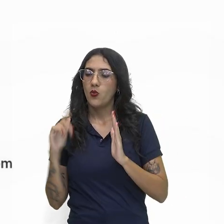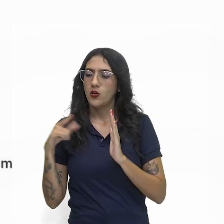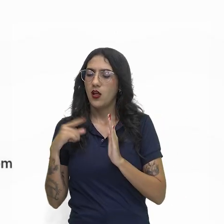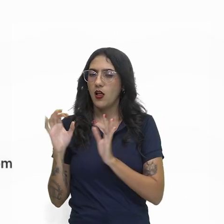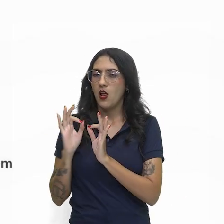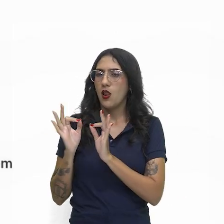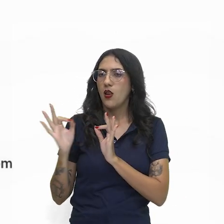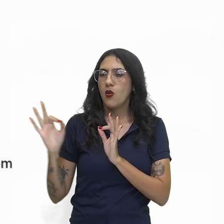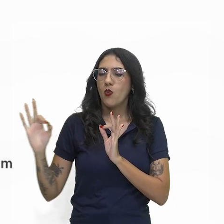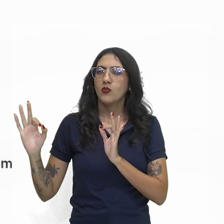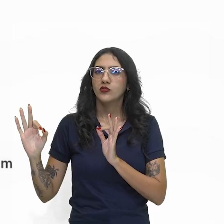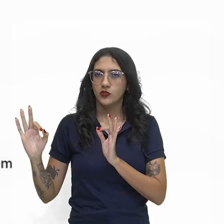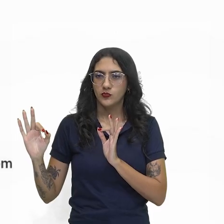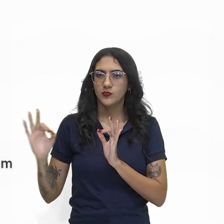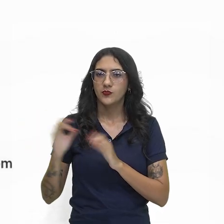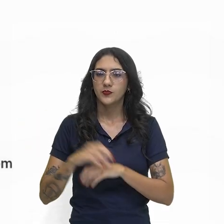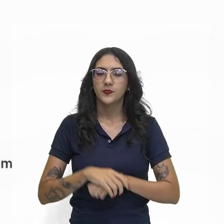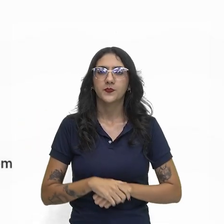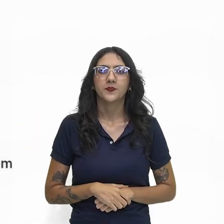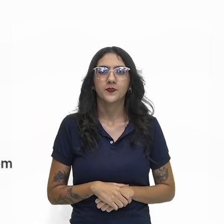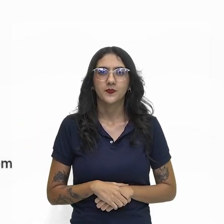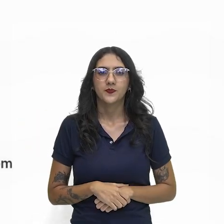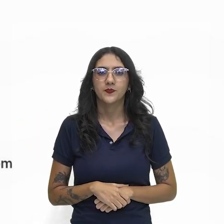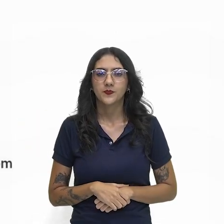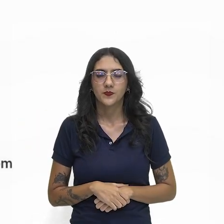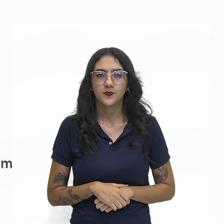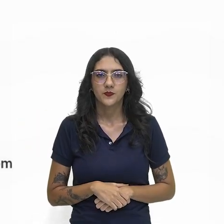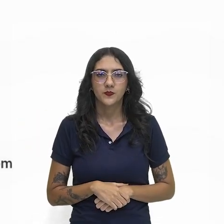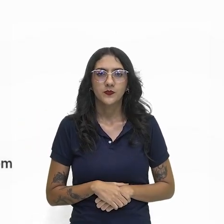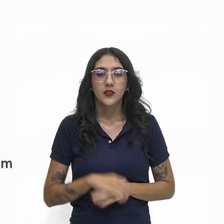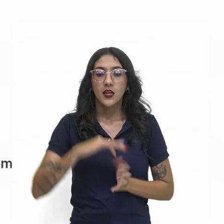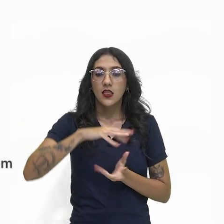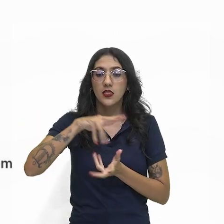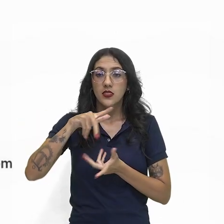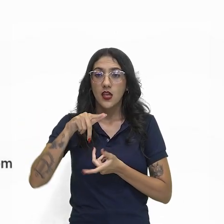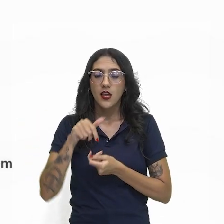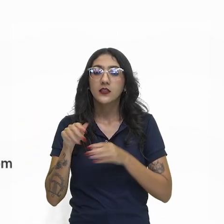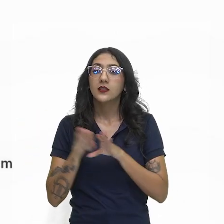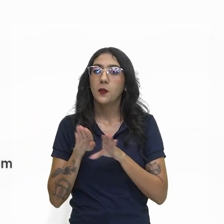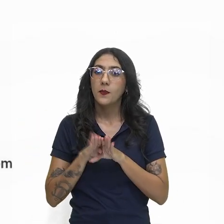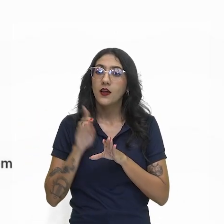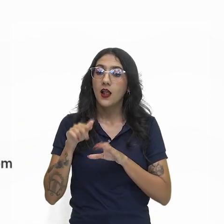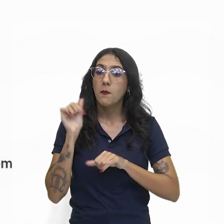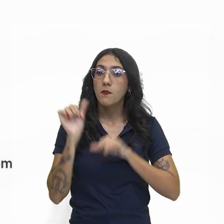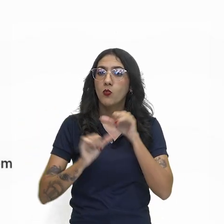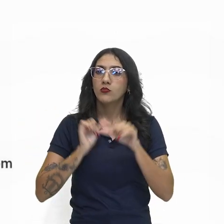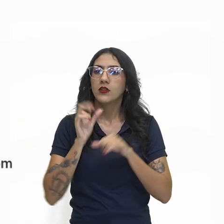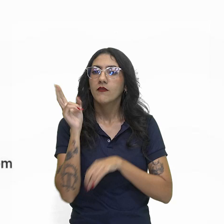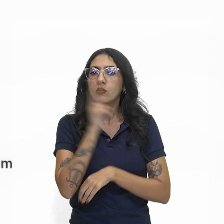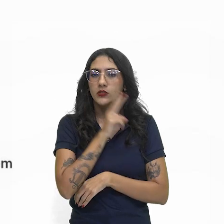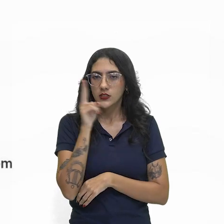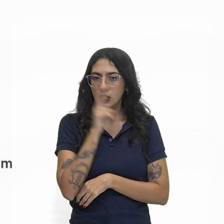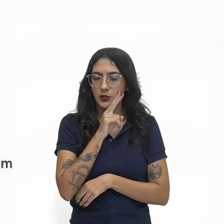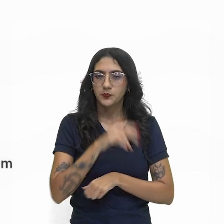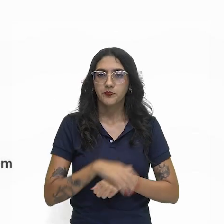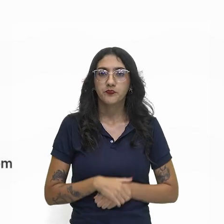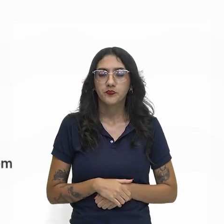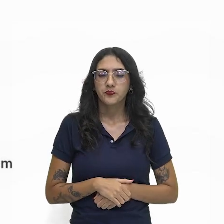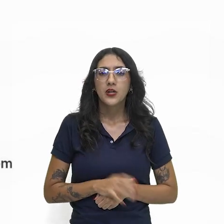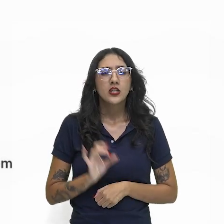mais afastados do Sol, tá certo? E a Terra muda de velocidade, pessoal. Só para que você tenha uma